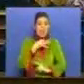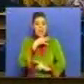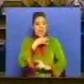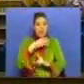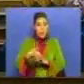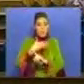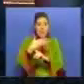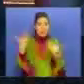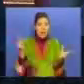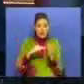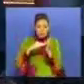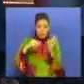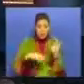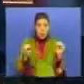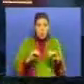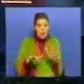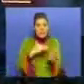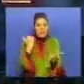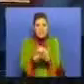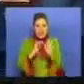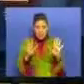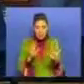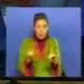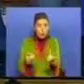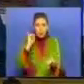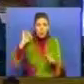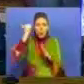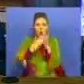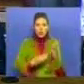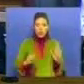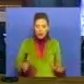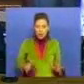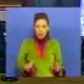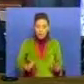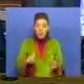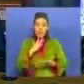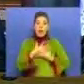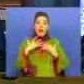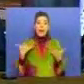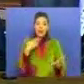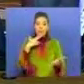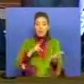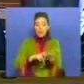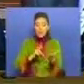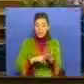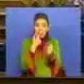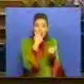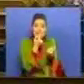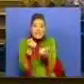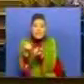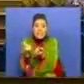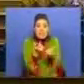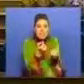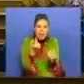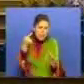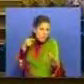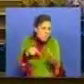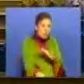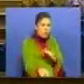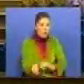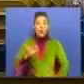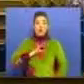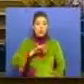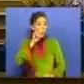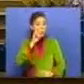sem estar no tratado, lá estará sempre. Mas não é constitucional. A grande razão para a semelhança profunda que o